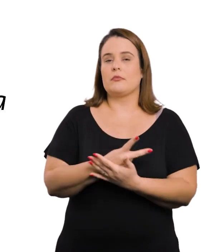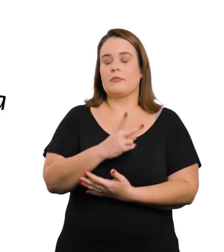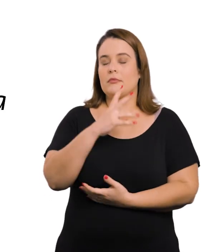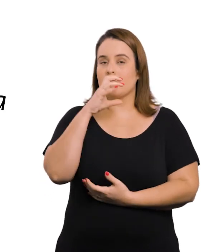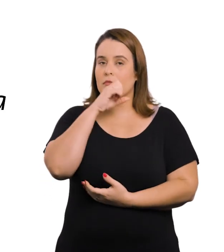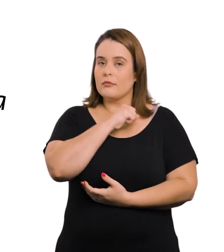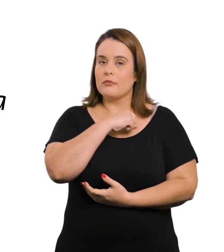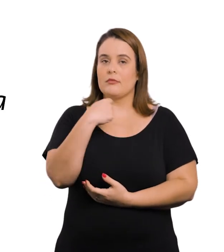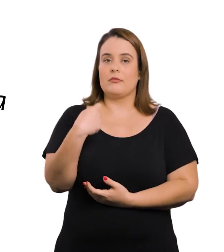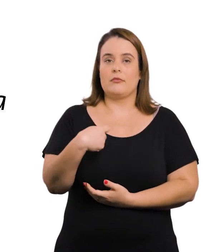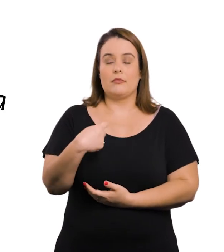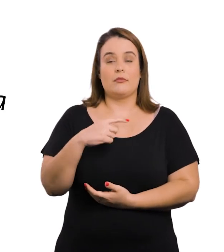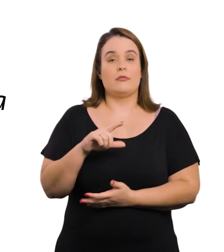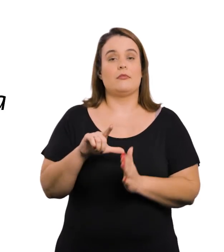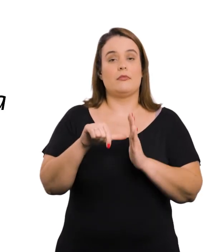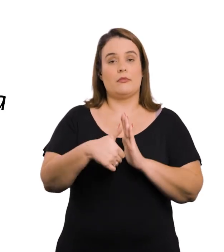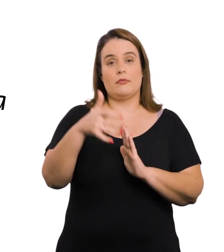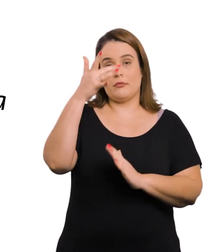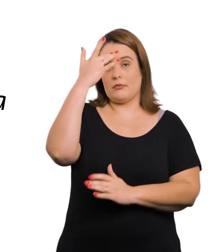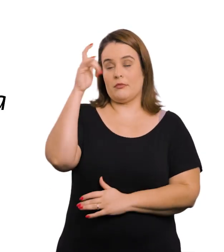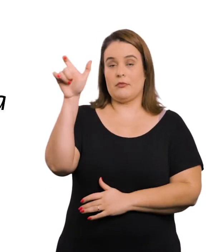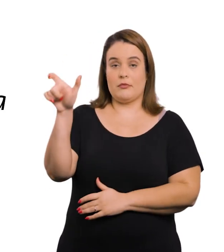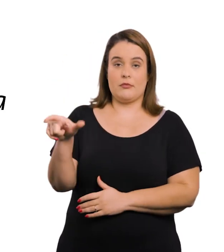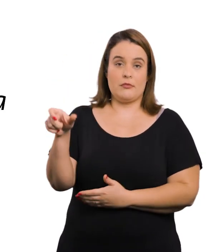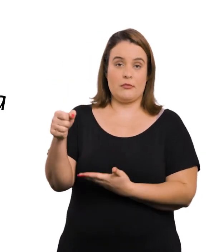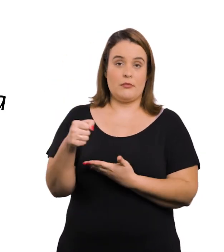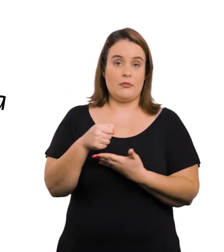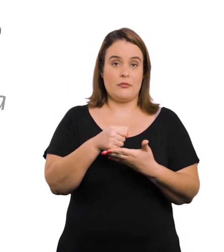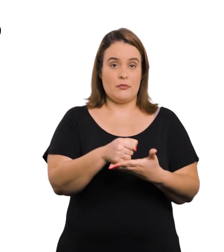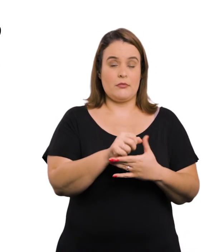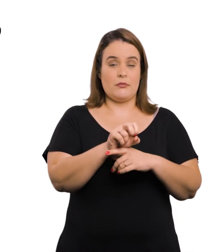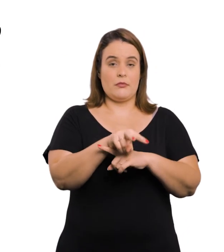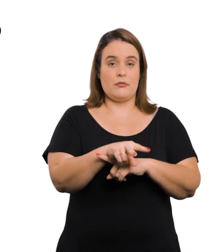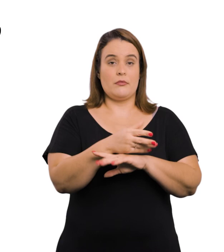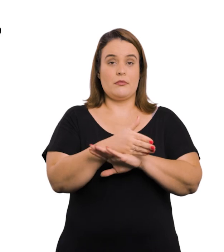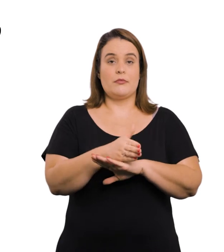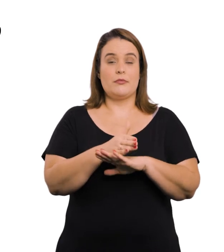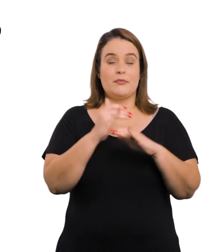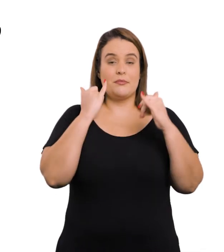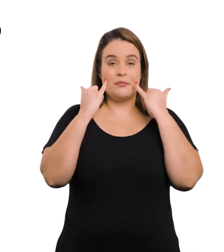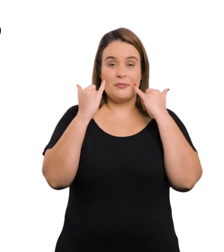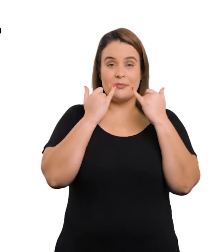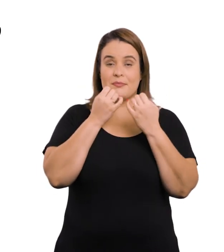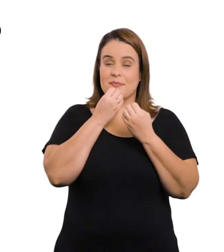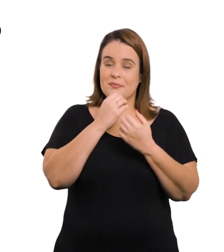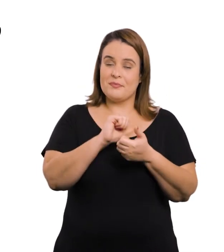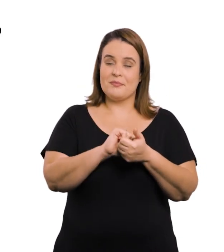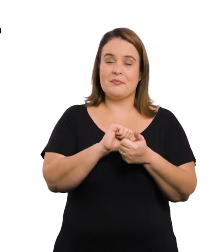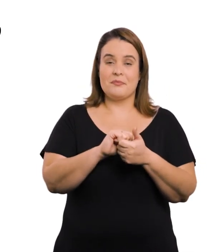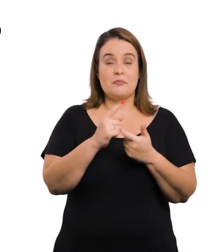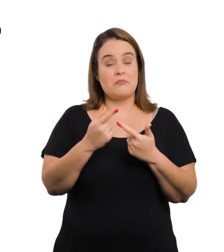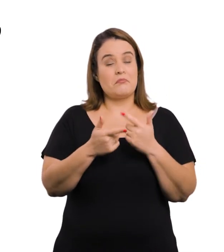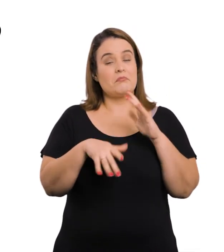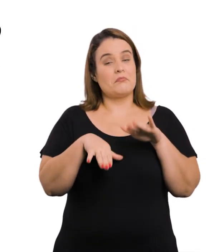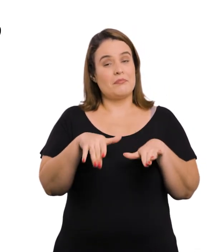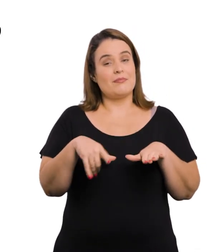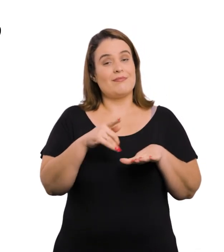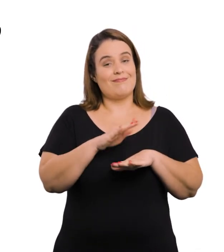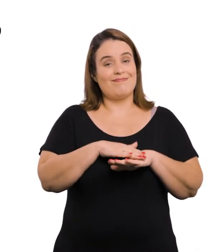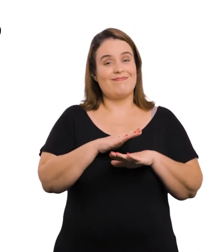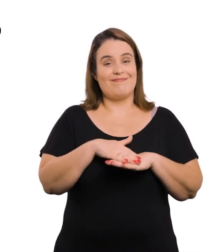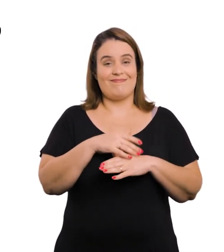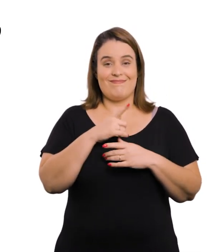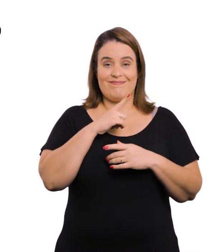o mais cedo possível após o ingresso da pessoa na empresa. Treinamento e informação de boa qualidade